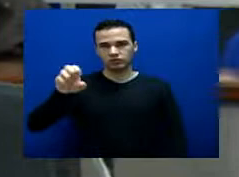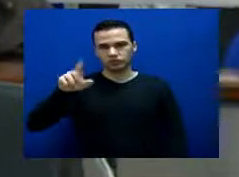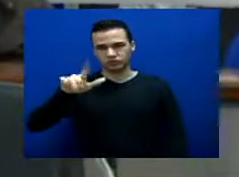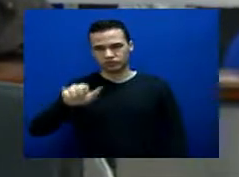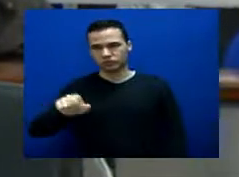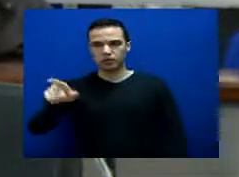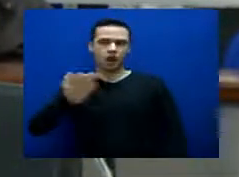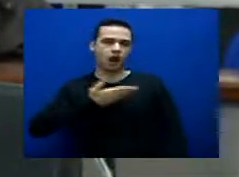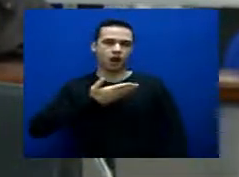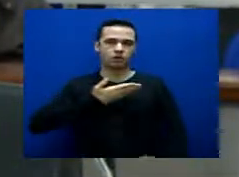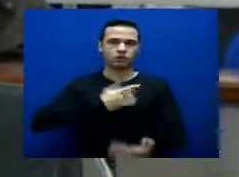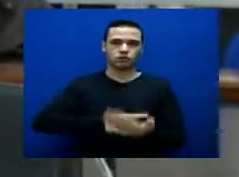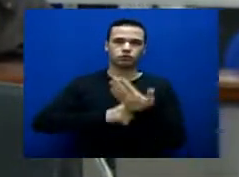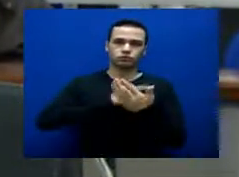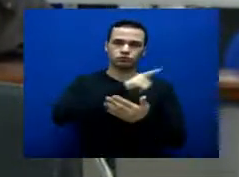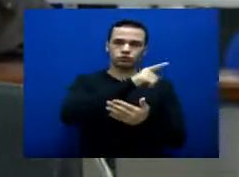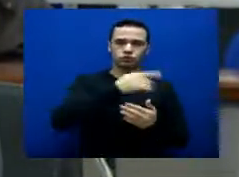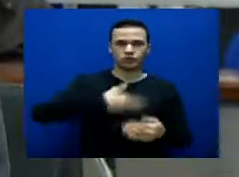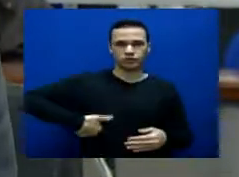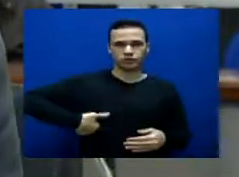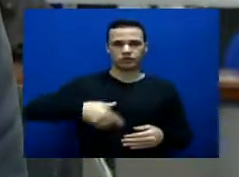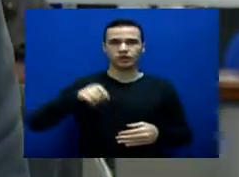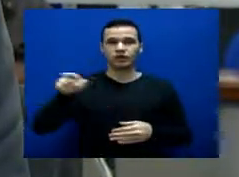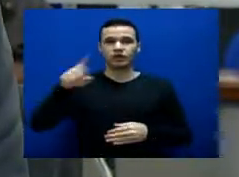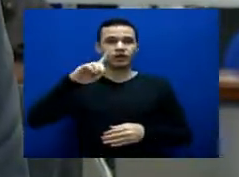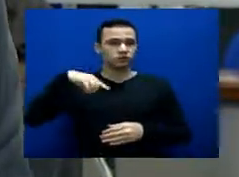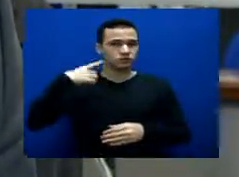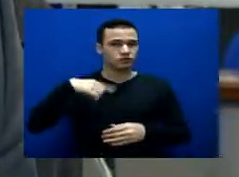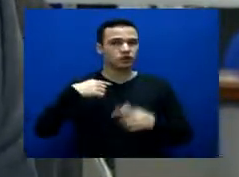do nosso mandato, e dizer que